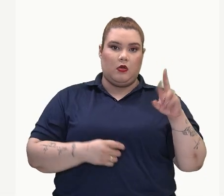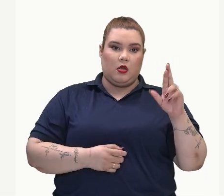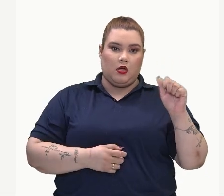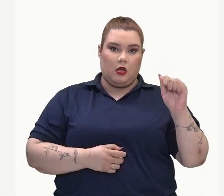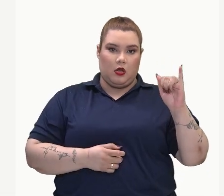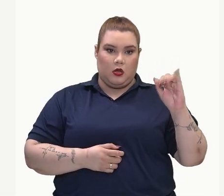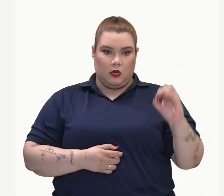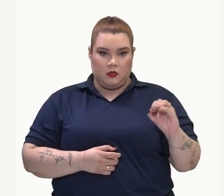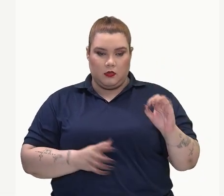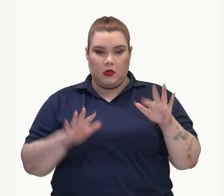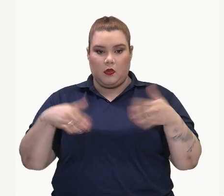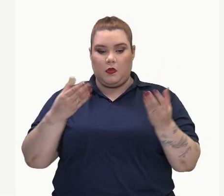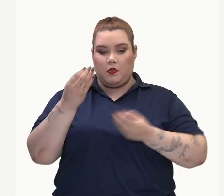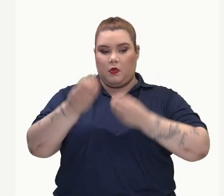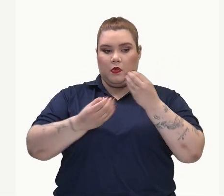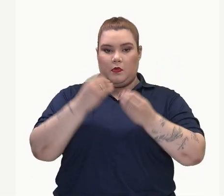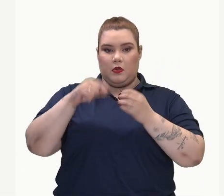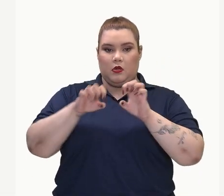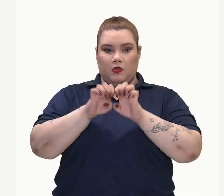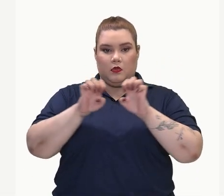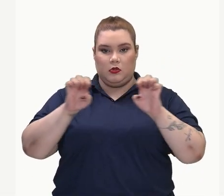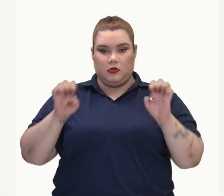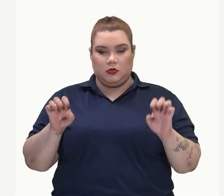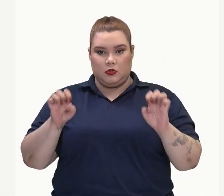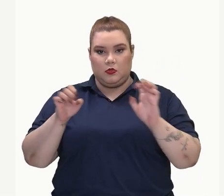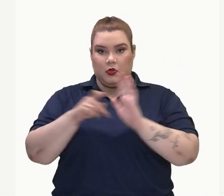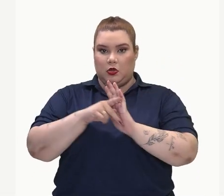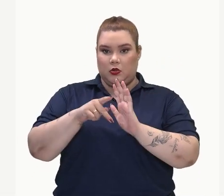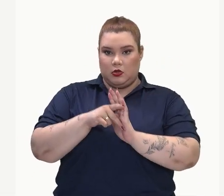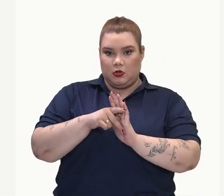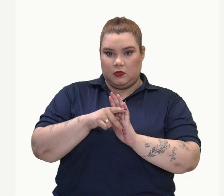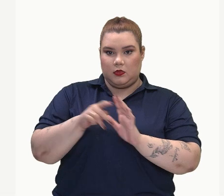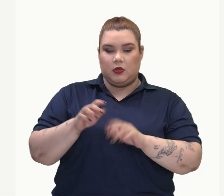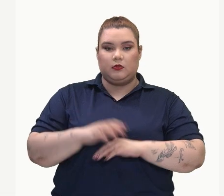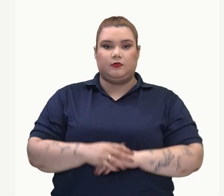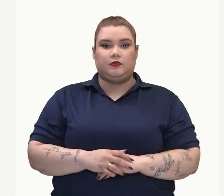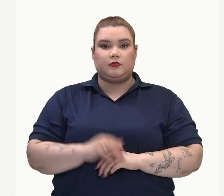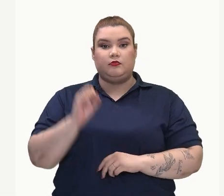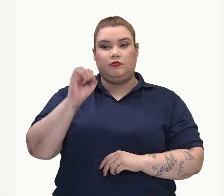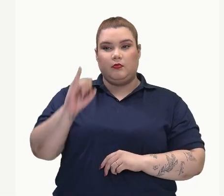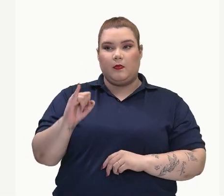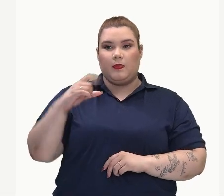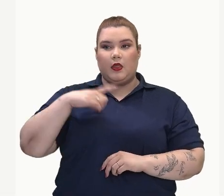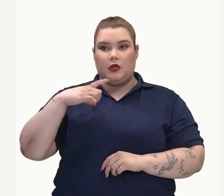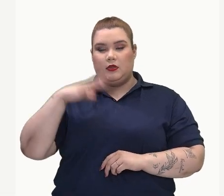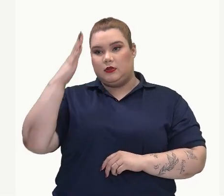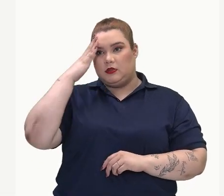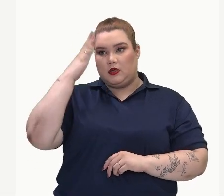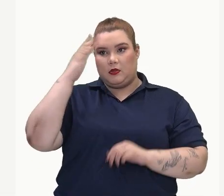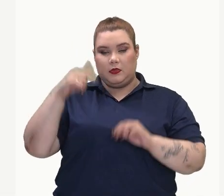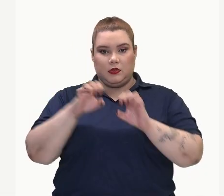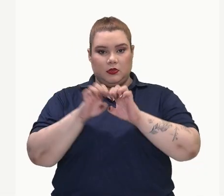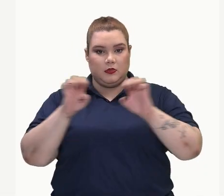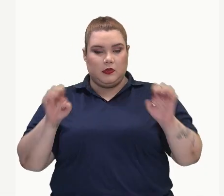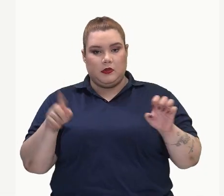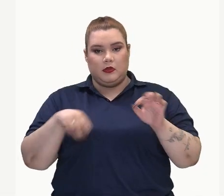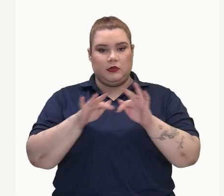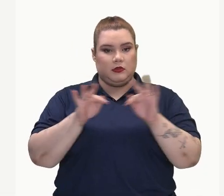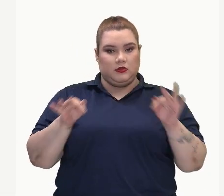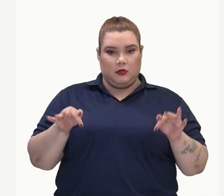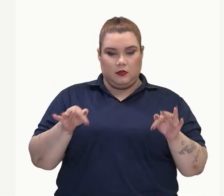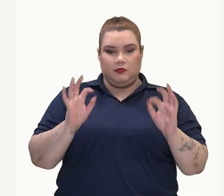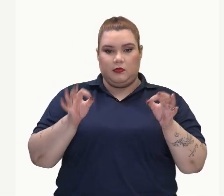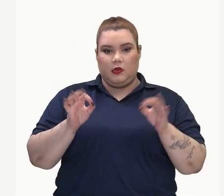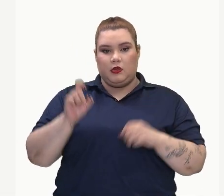que fica a equação reduzida dessa circunferência? Pessoal, se a gente já tem em mente a expressão, é muito simples, ó. É